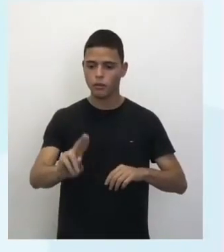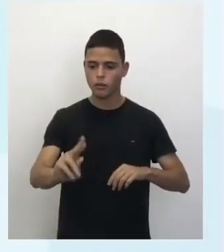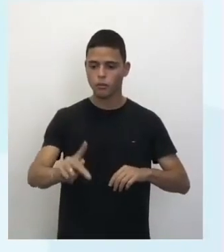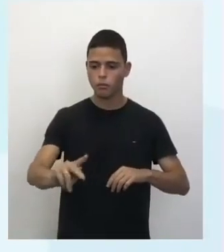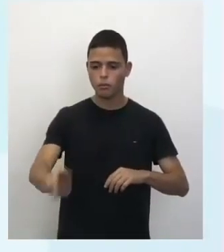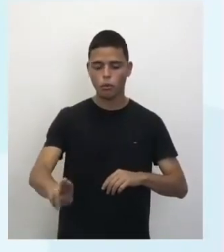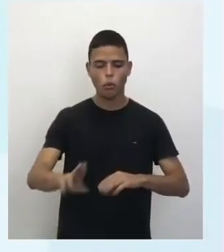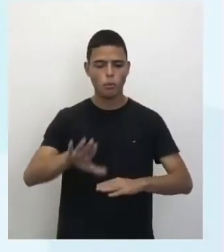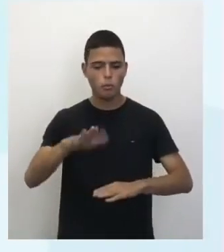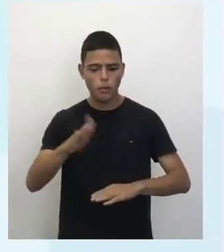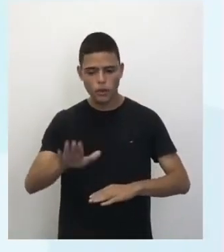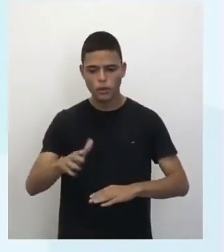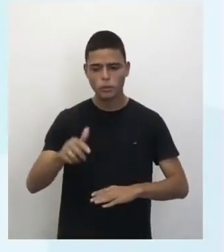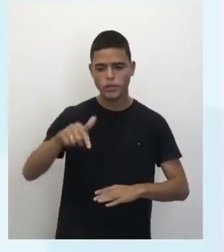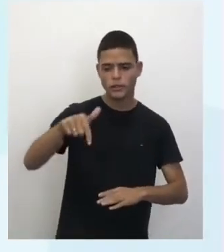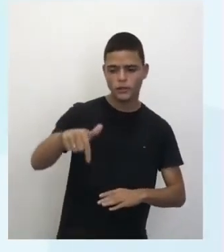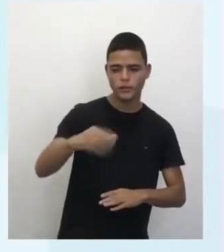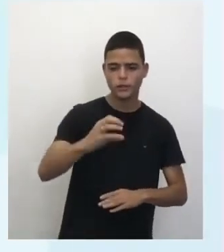torno de